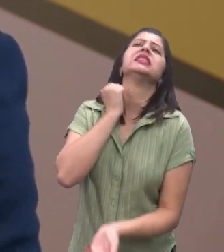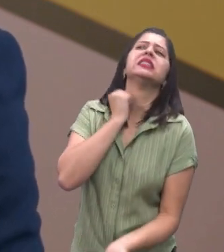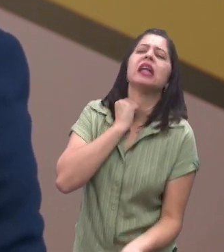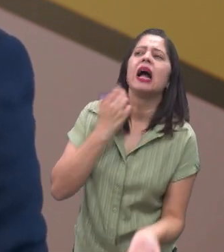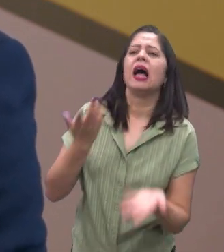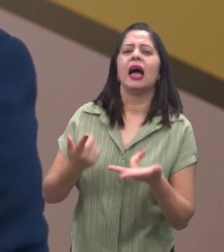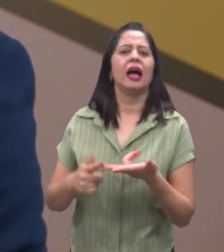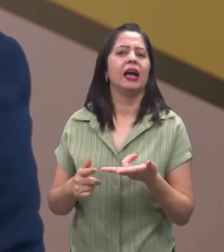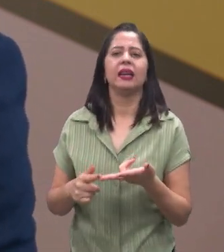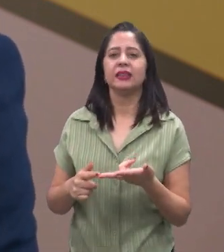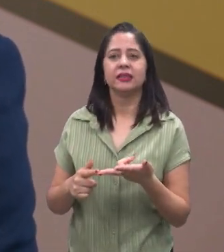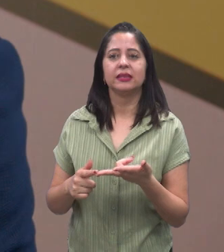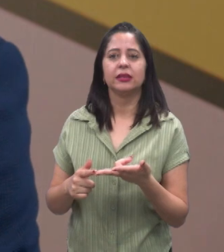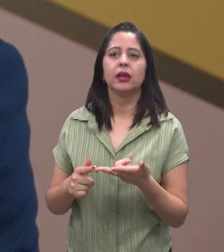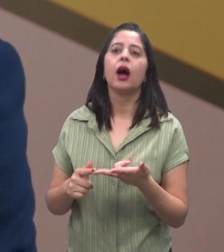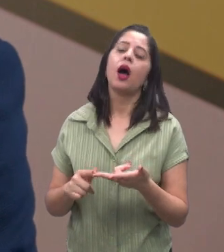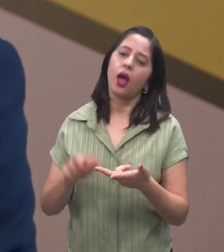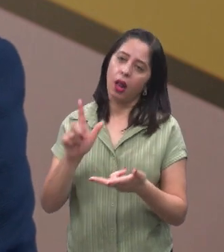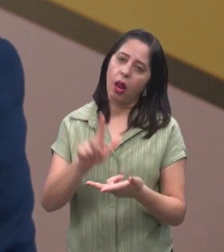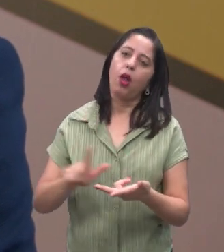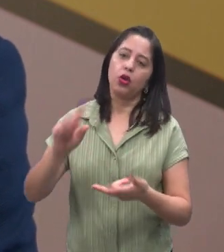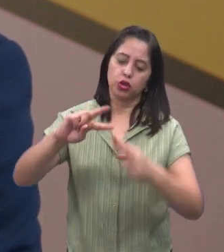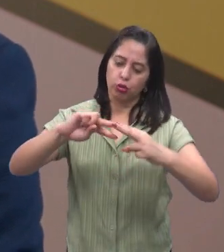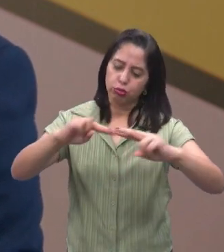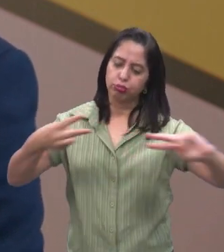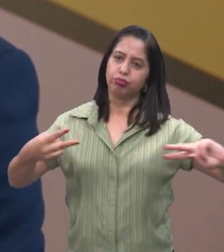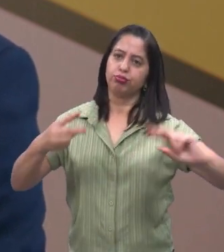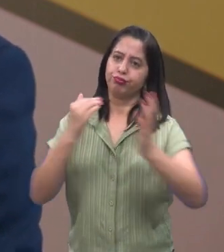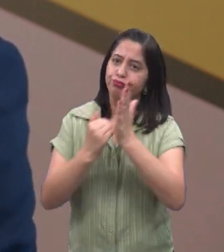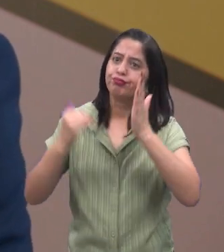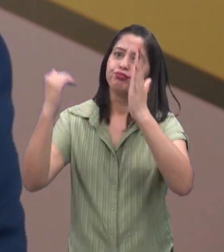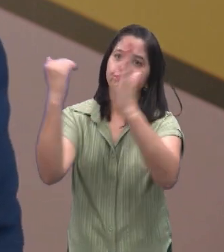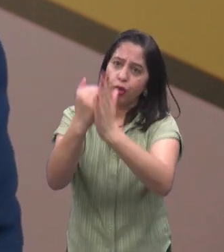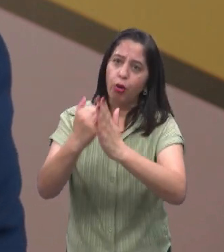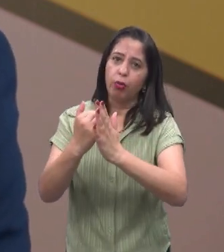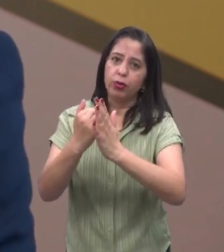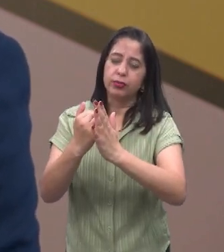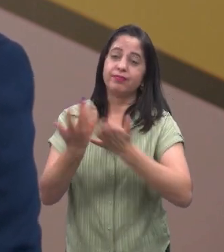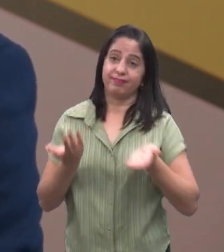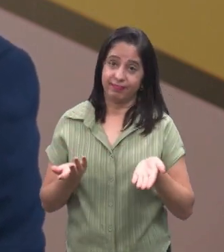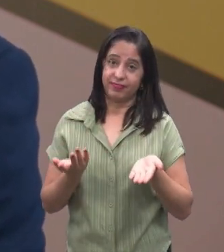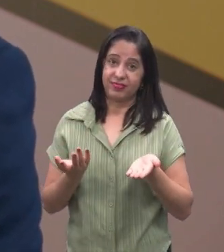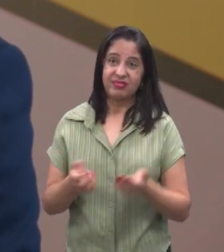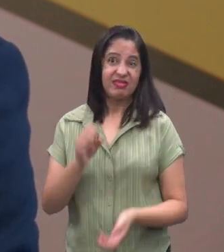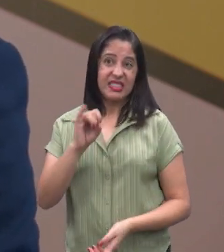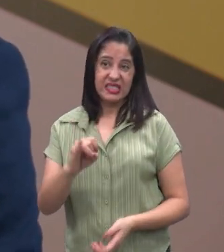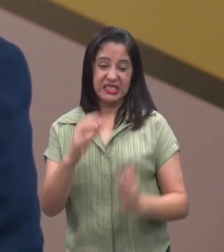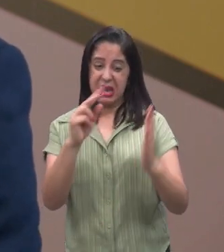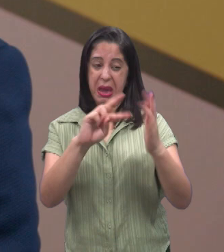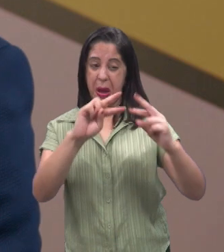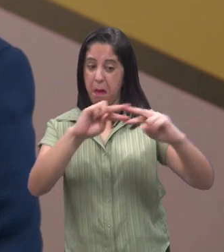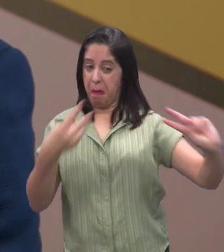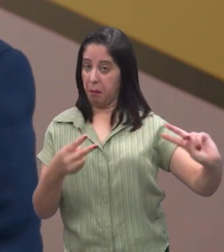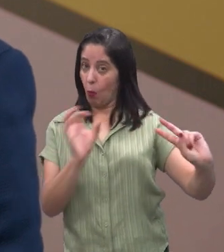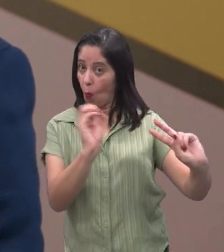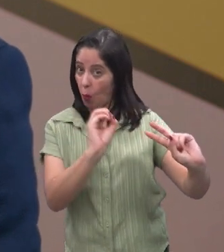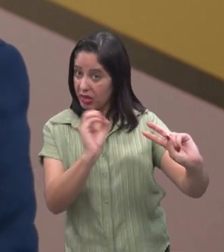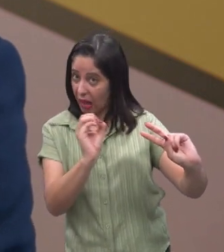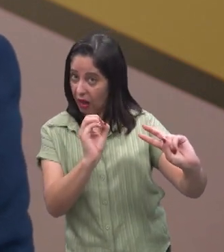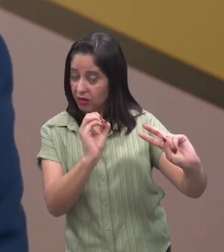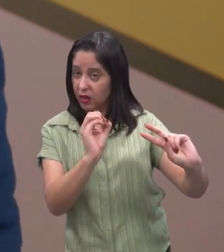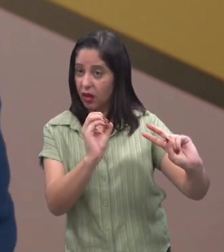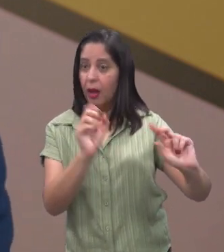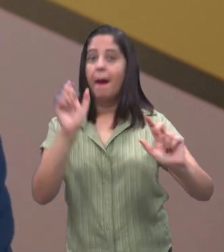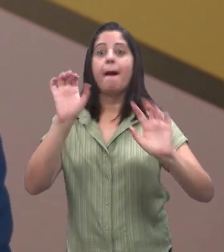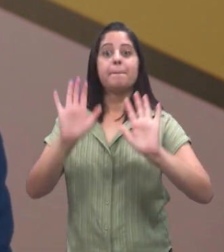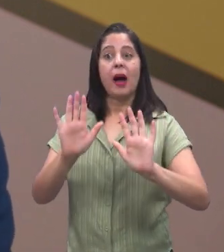tende a manifestar essa potencialidade genética. Ou mesmo que você nem a tenha, você tende muito mais a desenvolver essas doenças do que uma